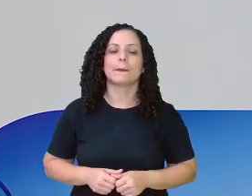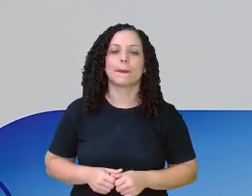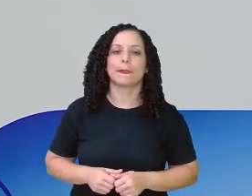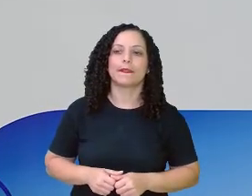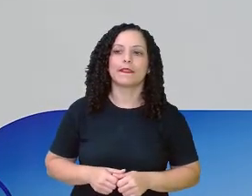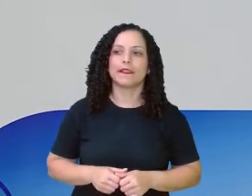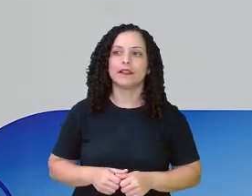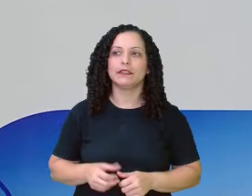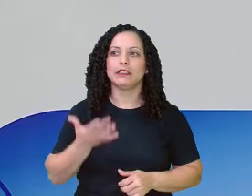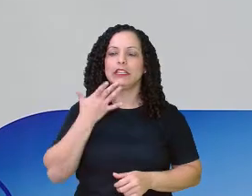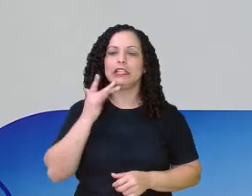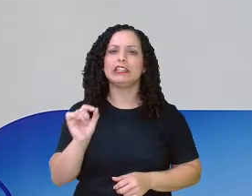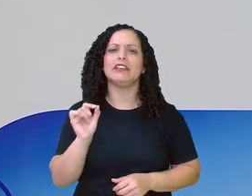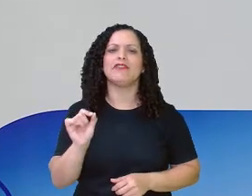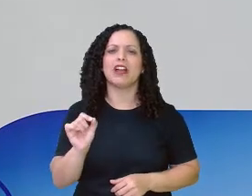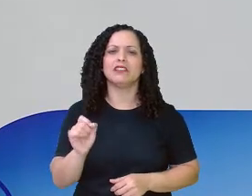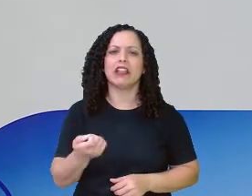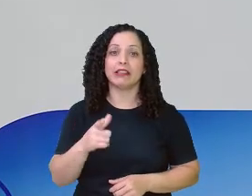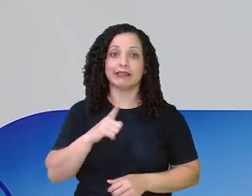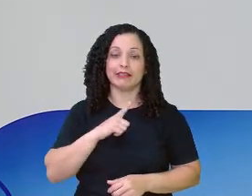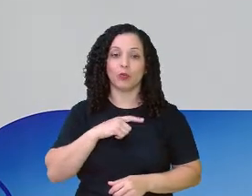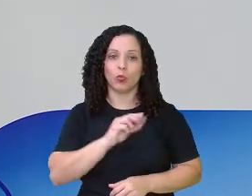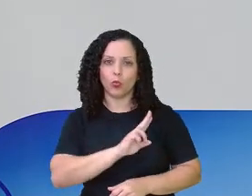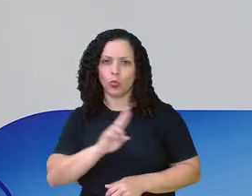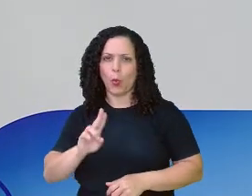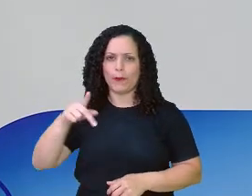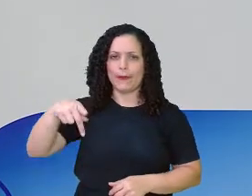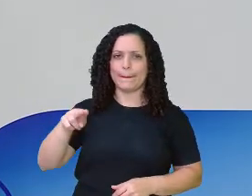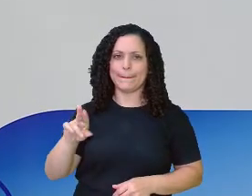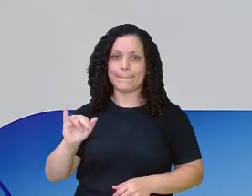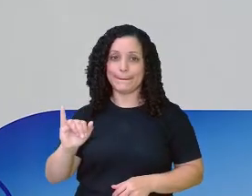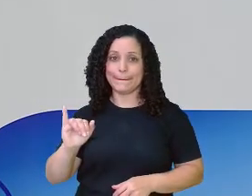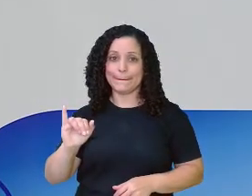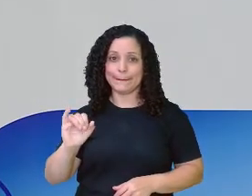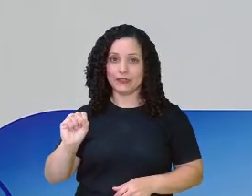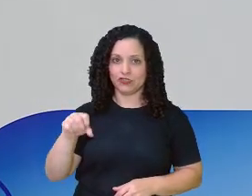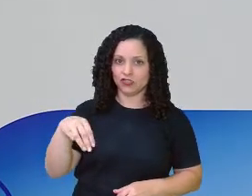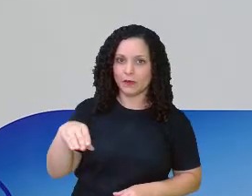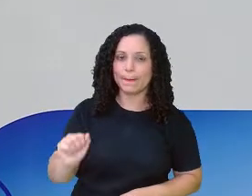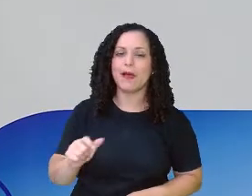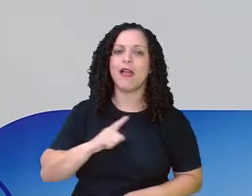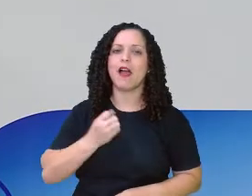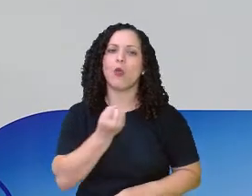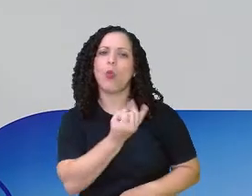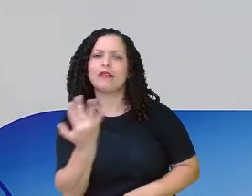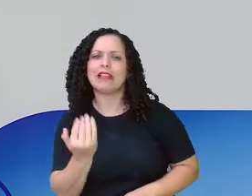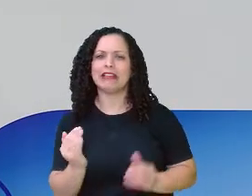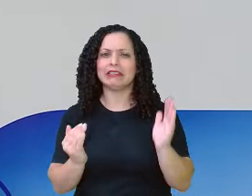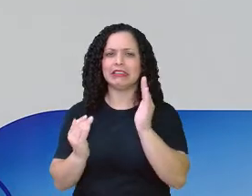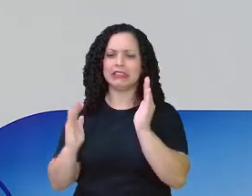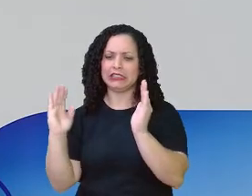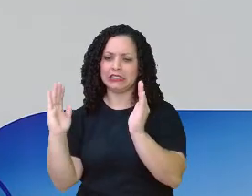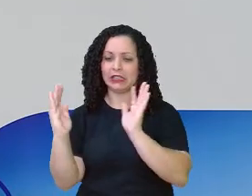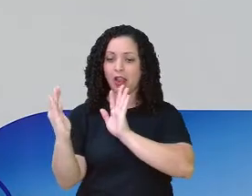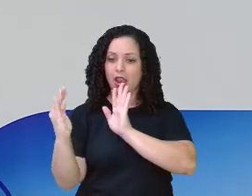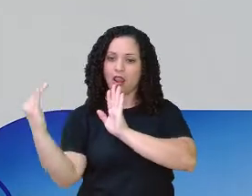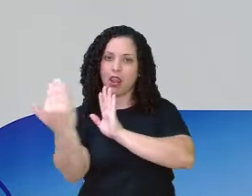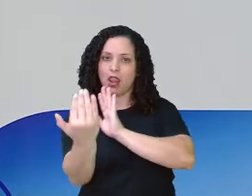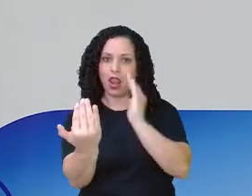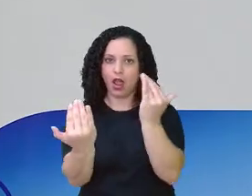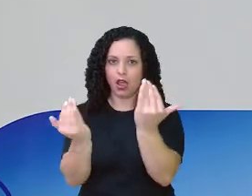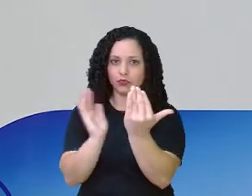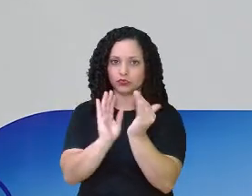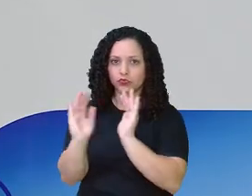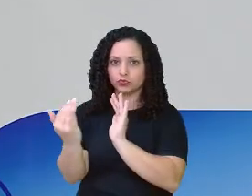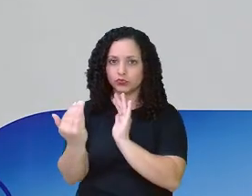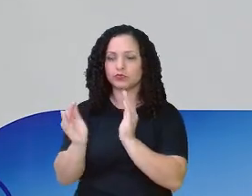vai determinar o nome do prisma vai ser a quantidade de lados que tem essa base. Observa na tela aí que tem uma figura